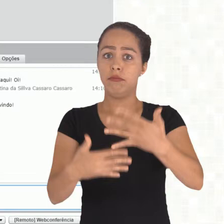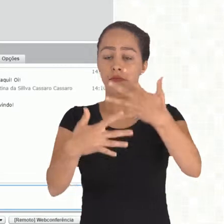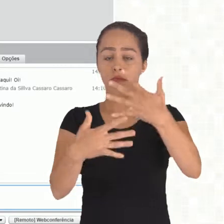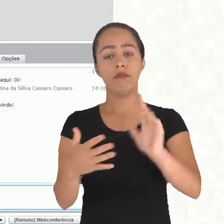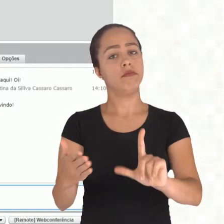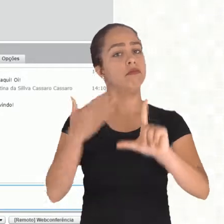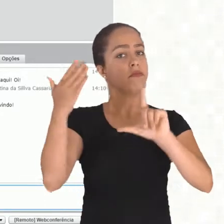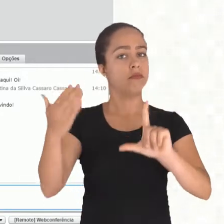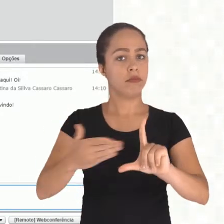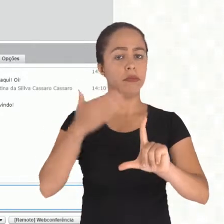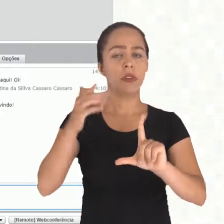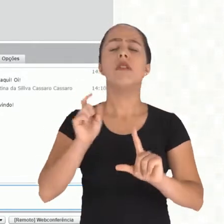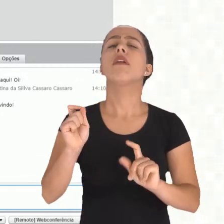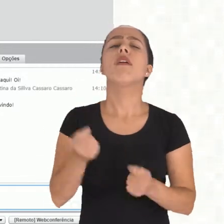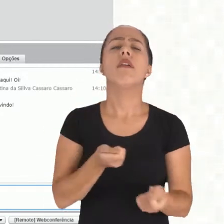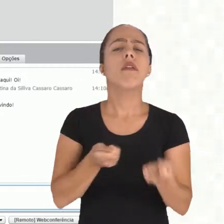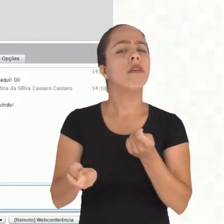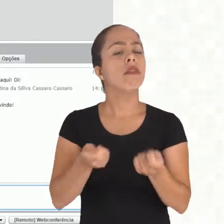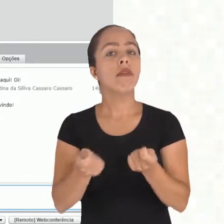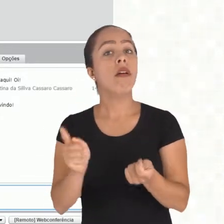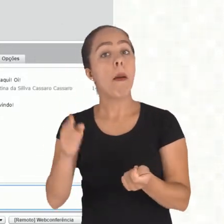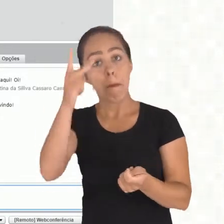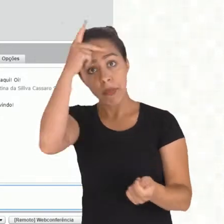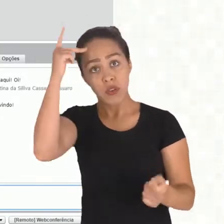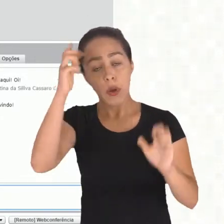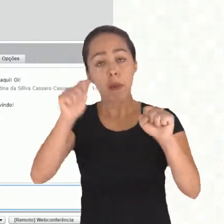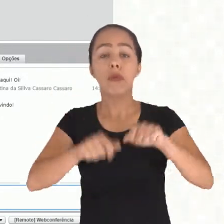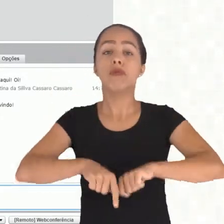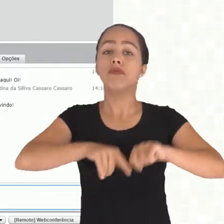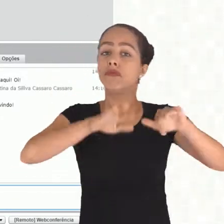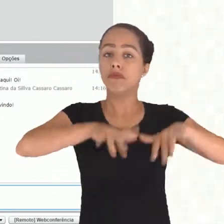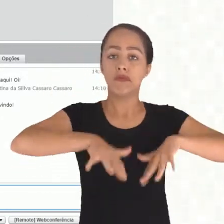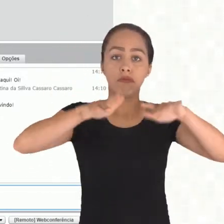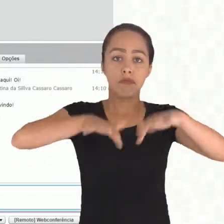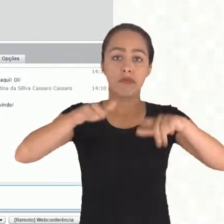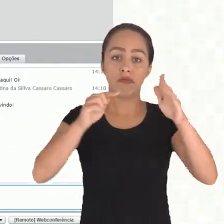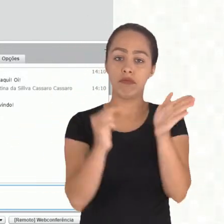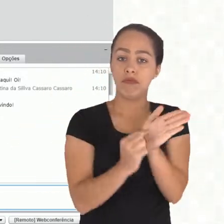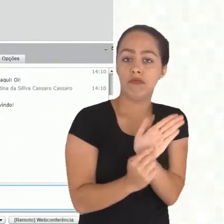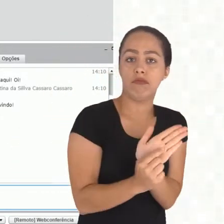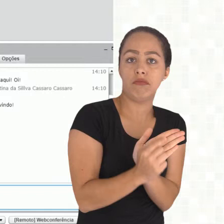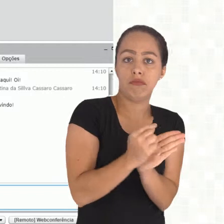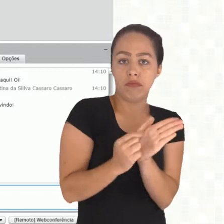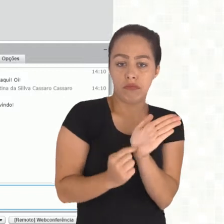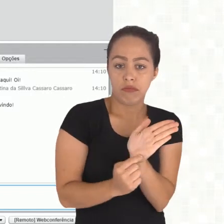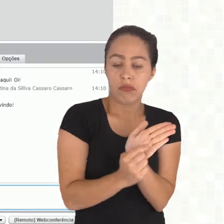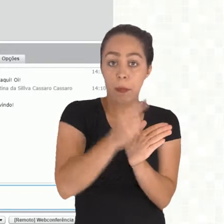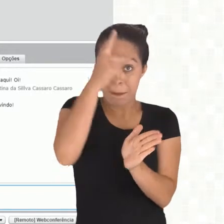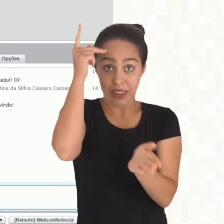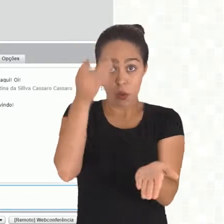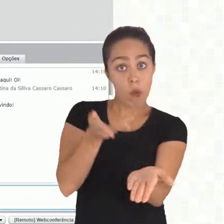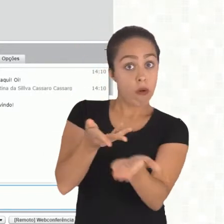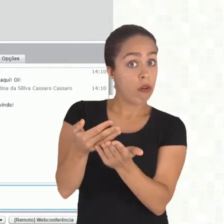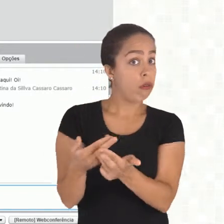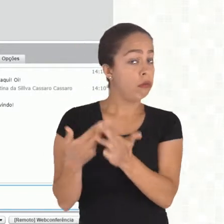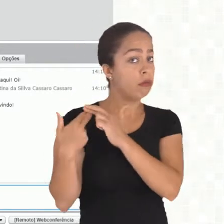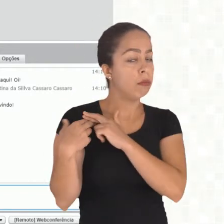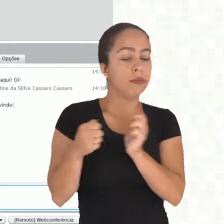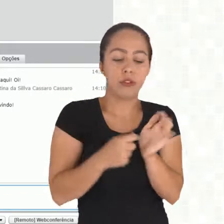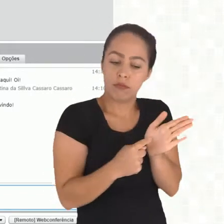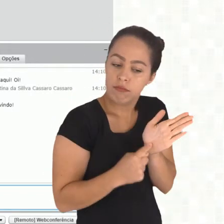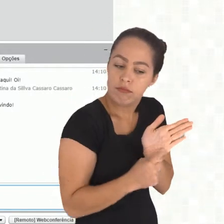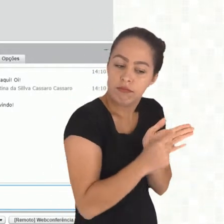passou a página outra página quem está coordenando pode escrever na apresentação e o aluno aqui